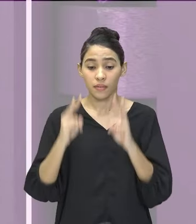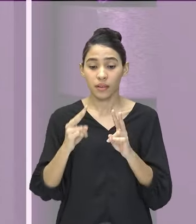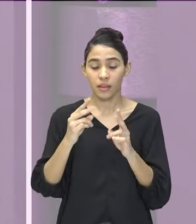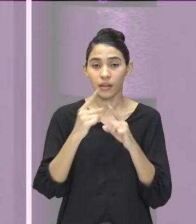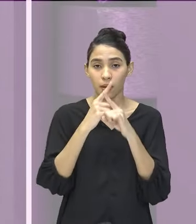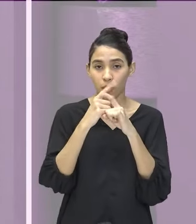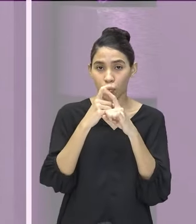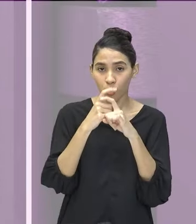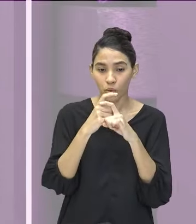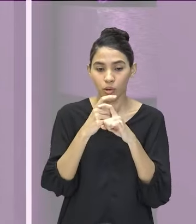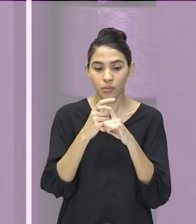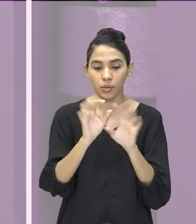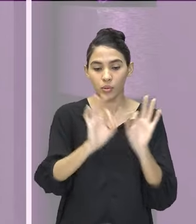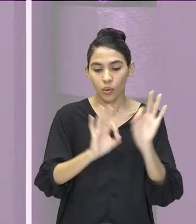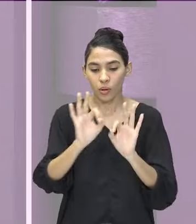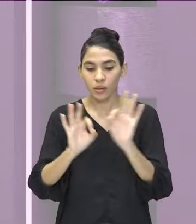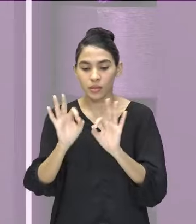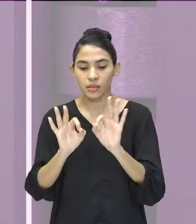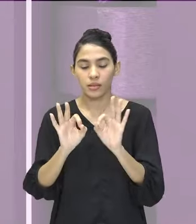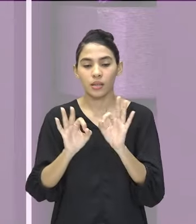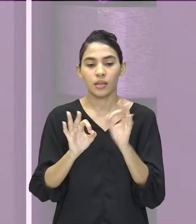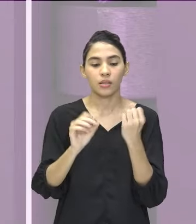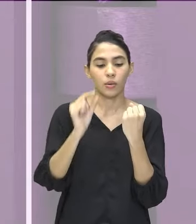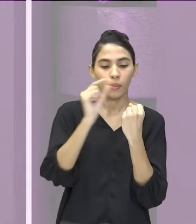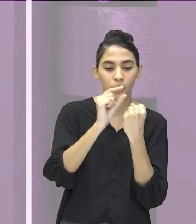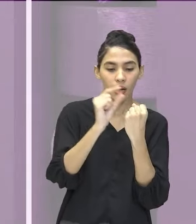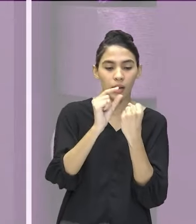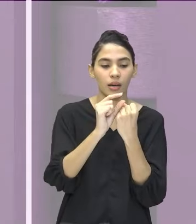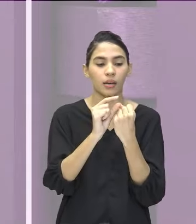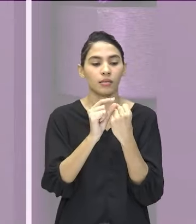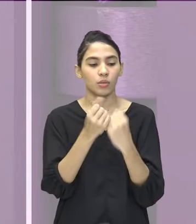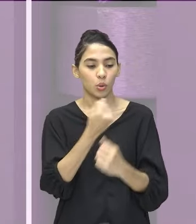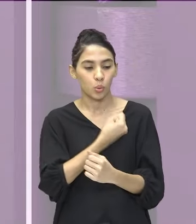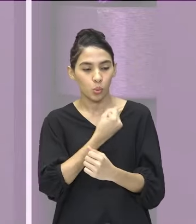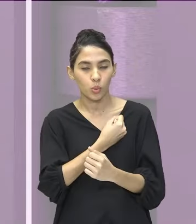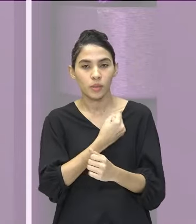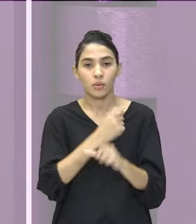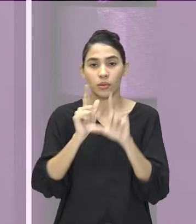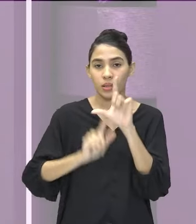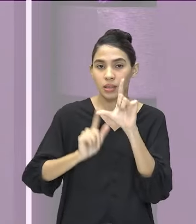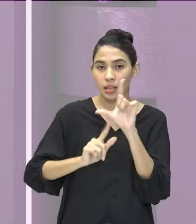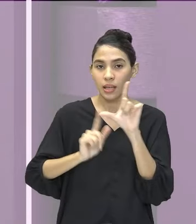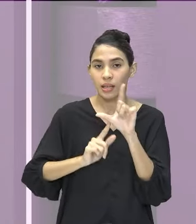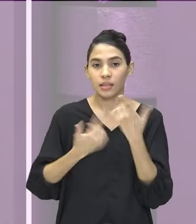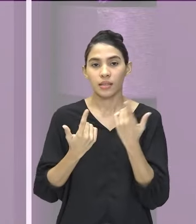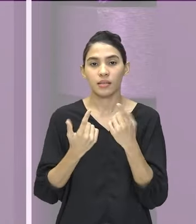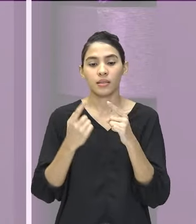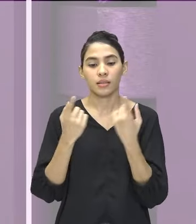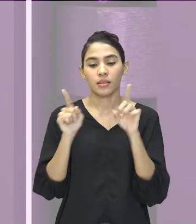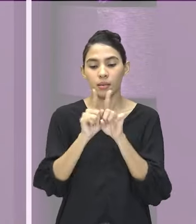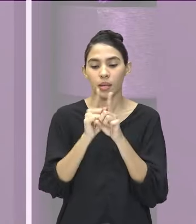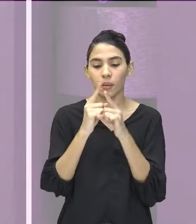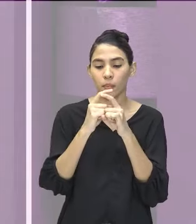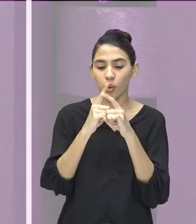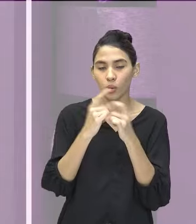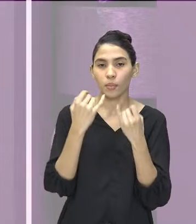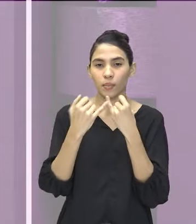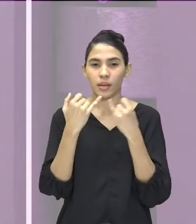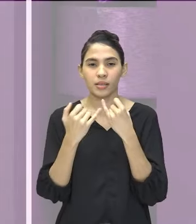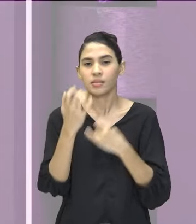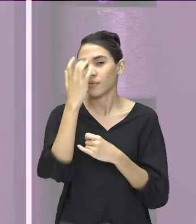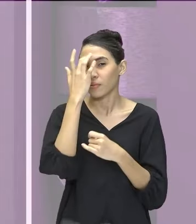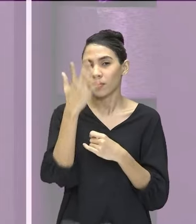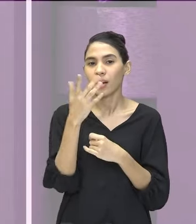monômio, identificando ali quem é coeficiente, variável, expoente, e o que são monômios ali semelhantes, fica muito